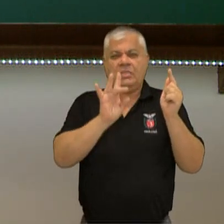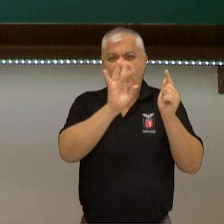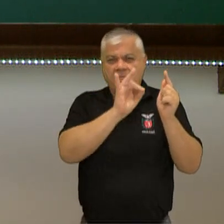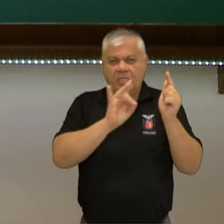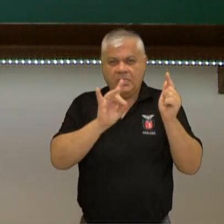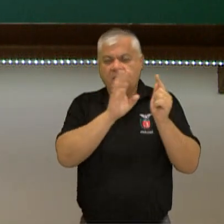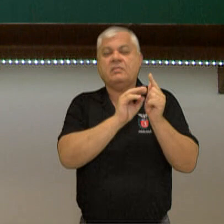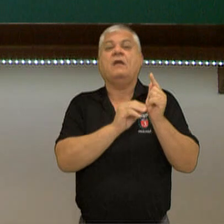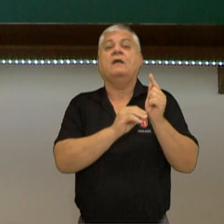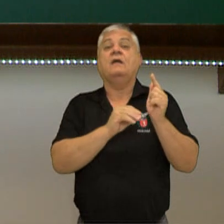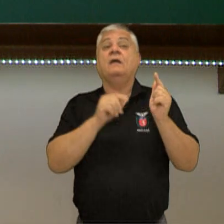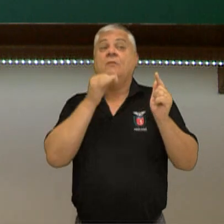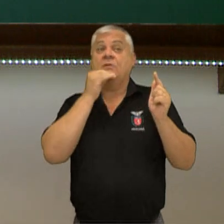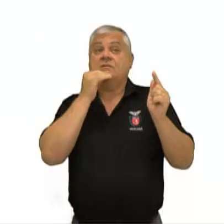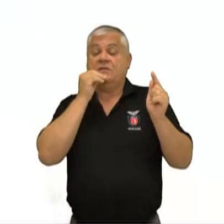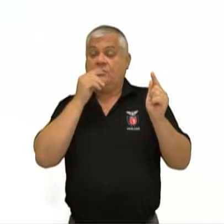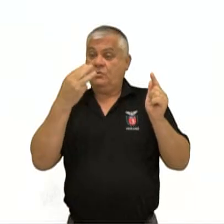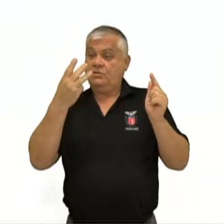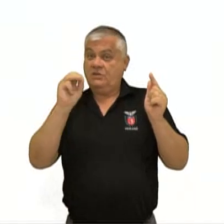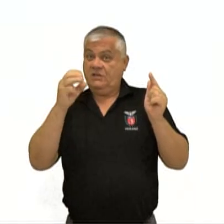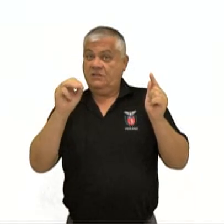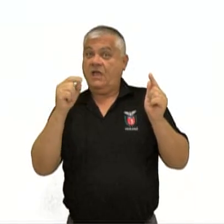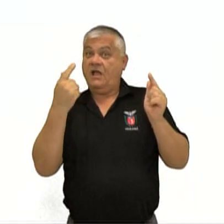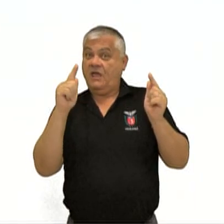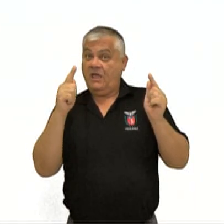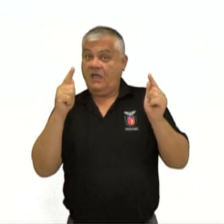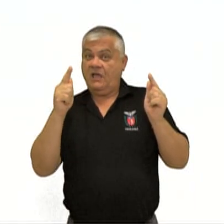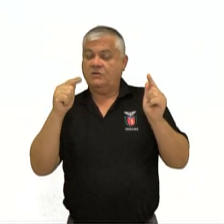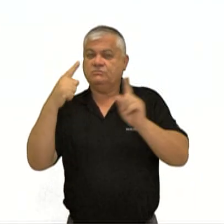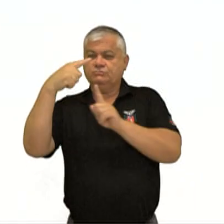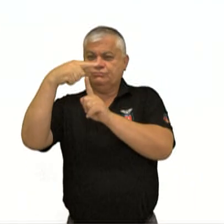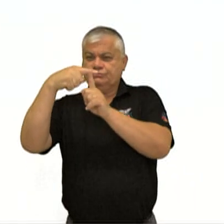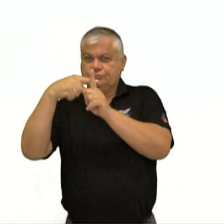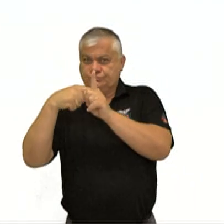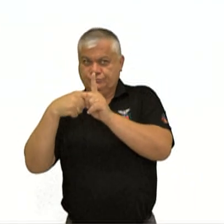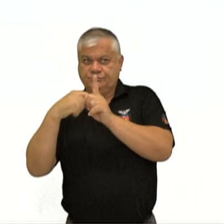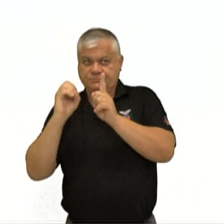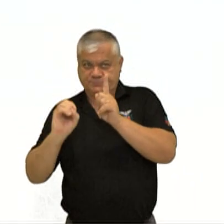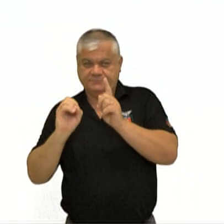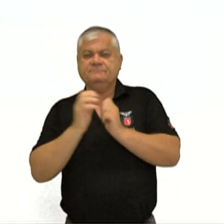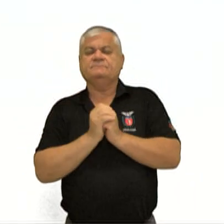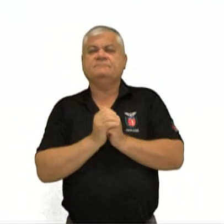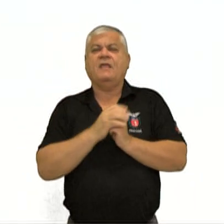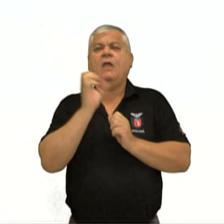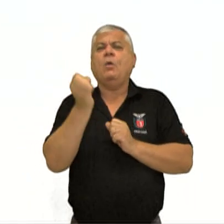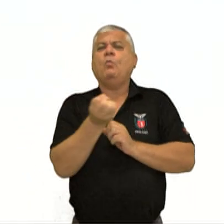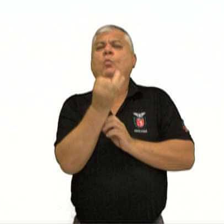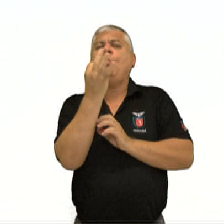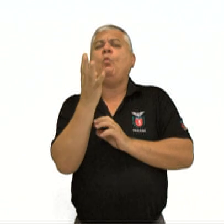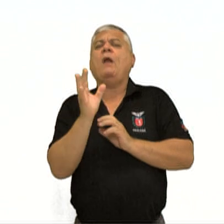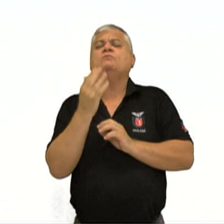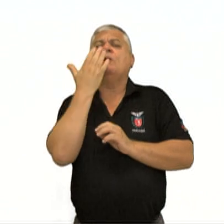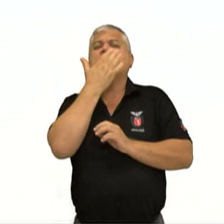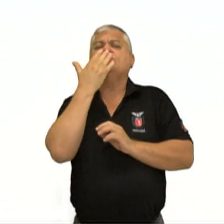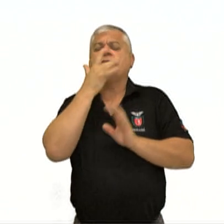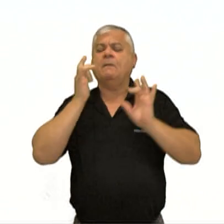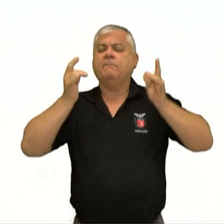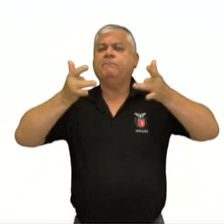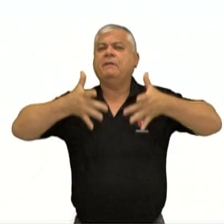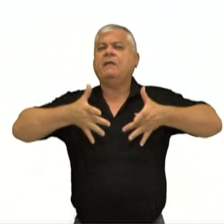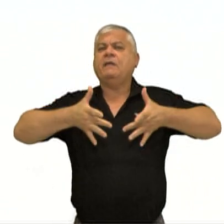saturada de sacarose a 30 graus Celsius são resfriados até zero. Quanto do açúcar se cristaliza? E eu